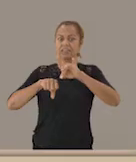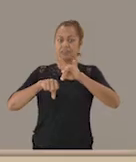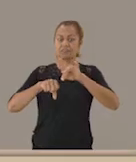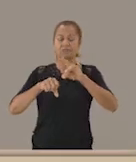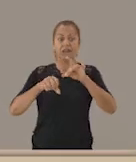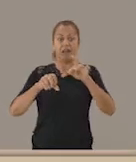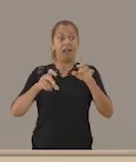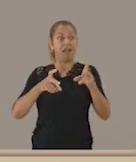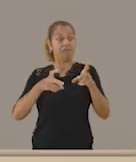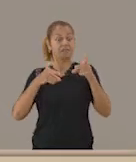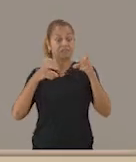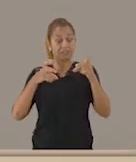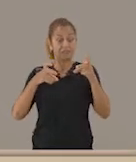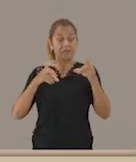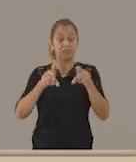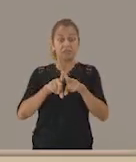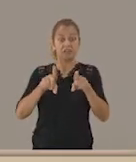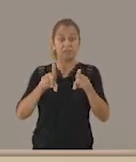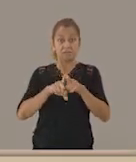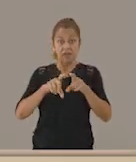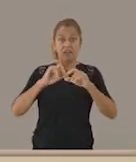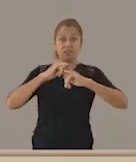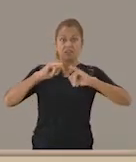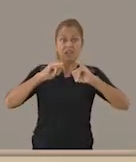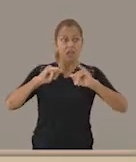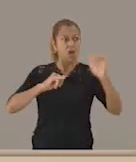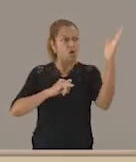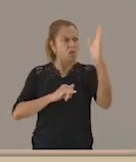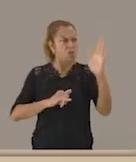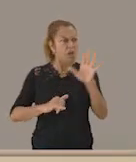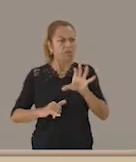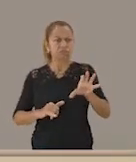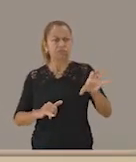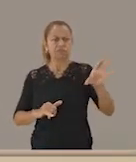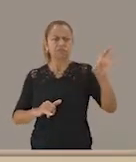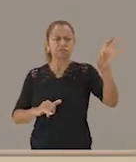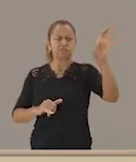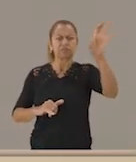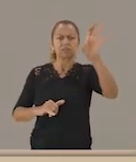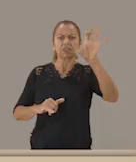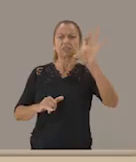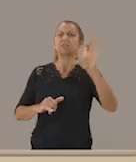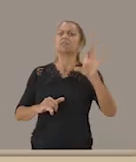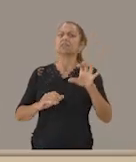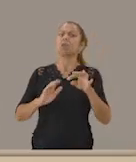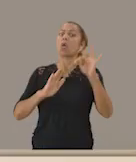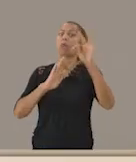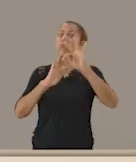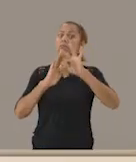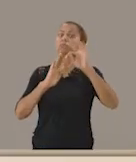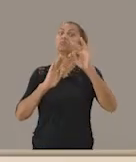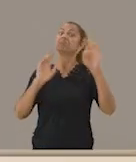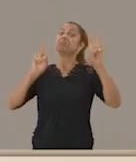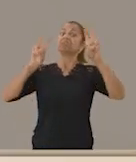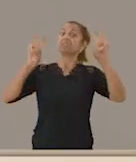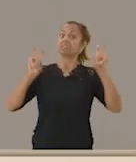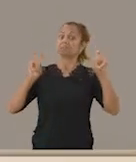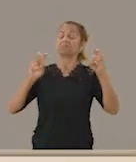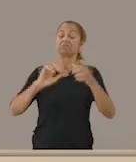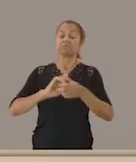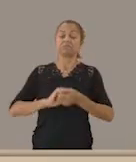todo ligado ao Brasil, dando ênfase ao tamanho e dimensão do tema. Questão